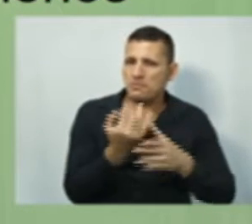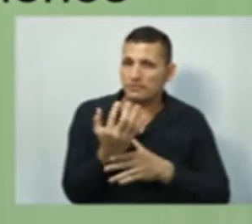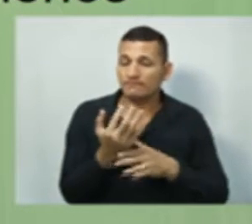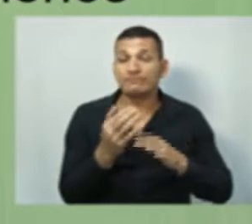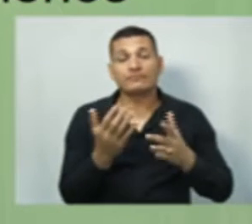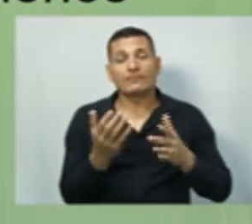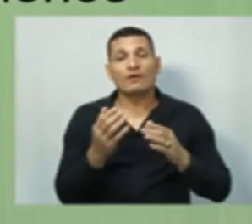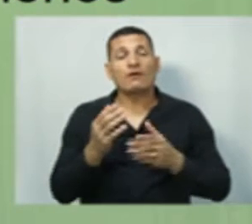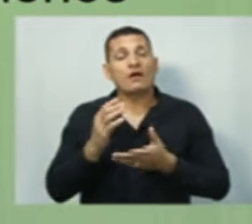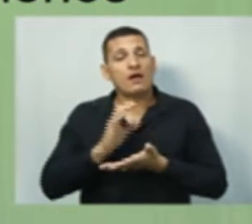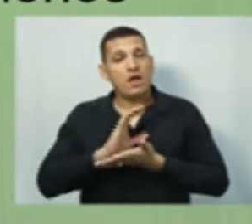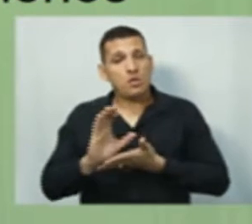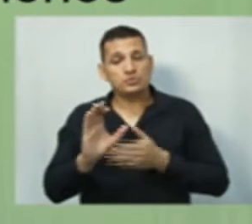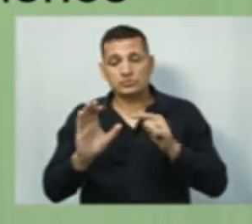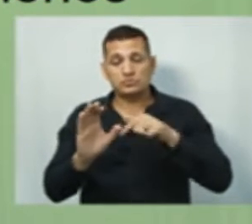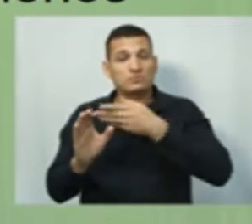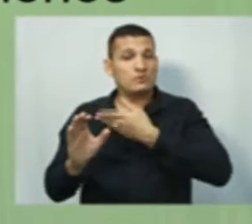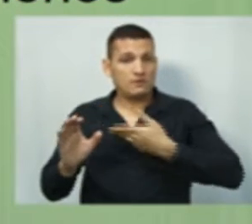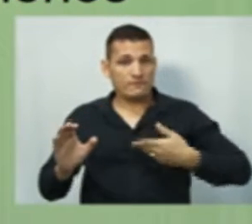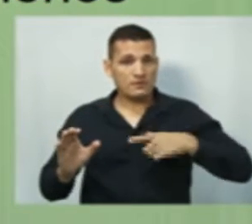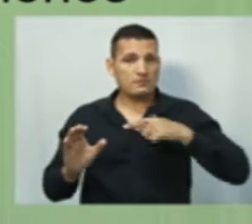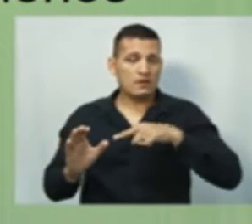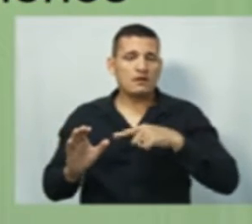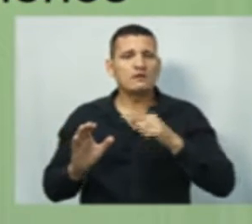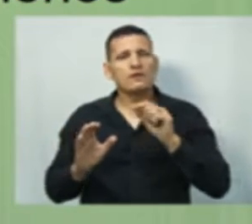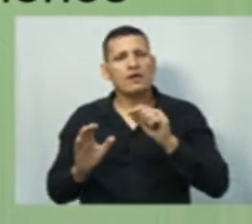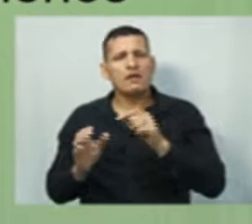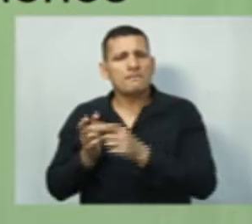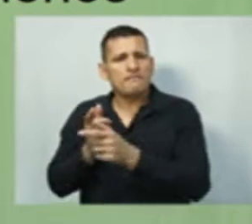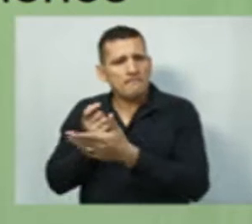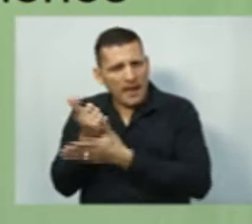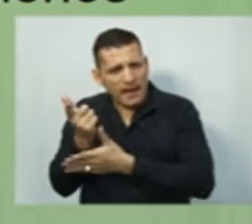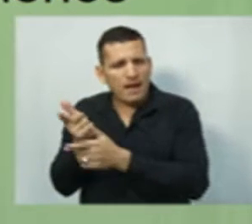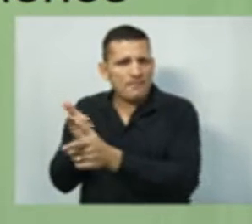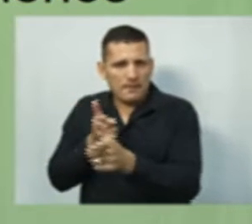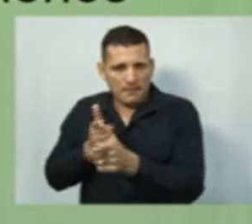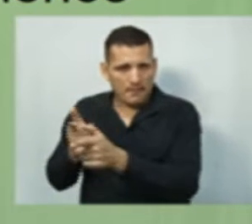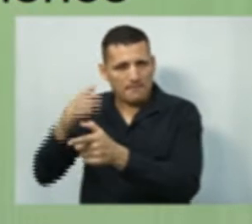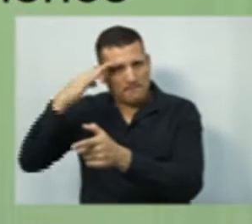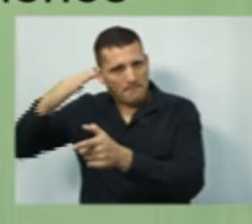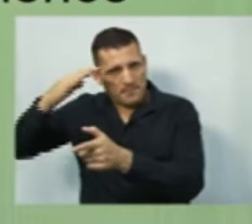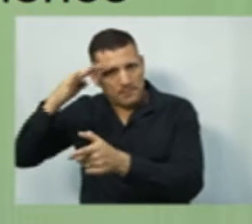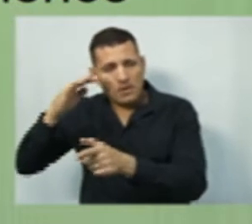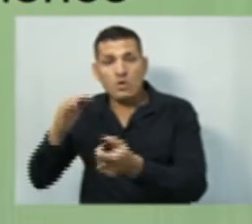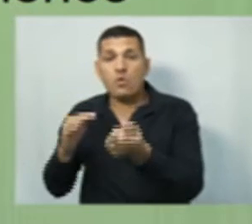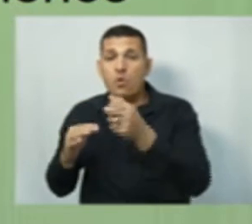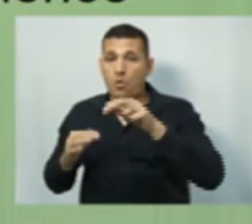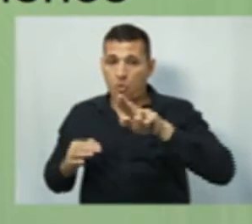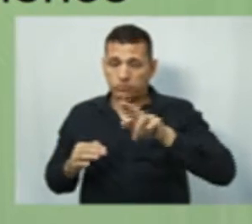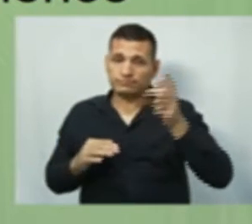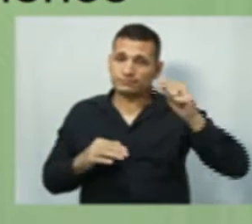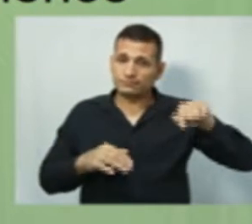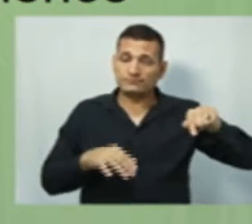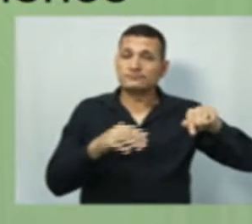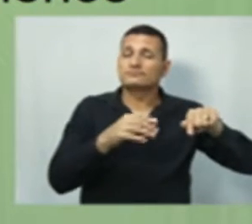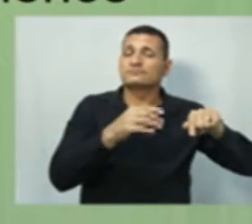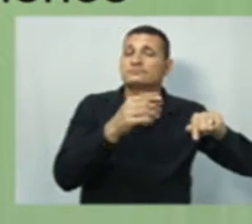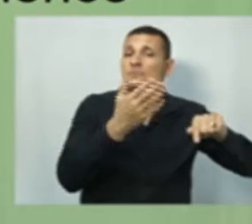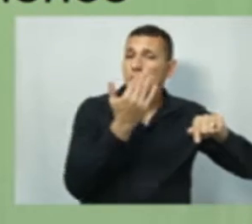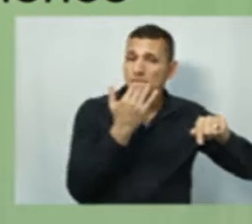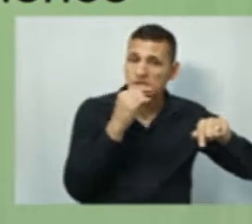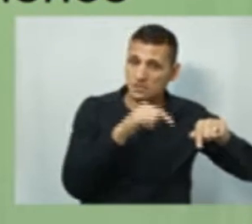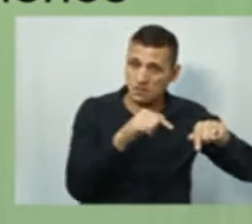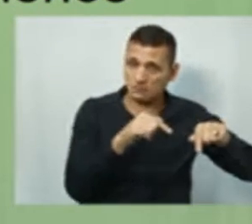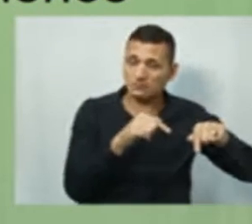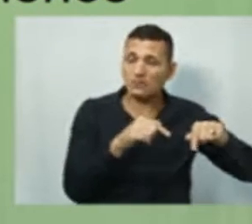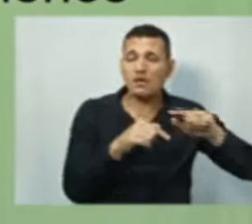ou armas ou alimentos é o mesmo dinheiro. Ele não vai multiplicar dinheiro porque agora ele parou de produzir armas, ele não